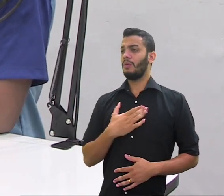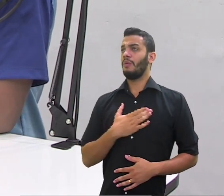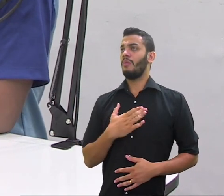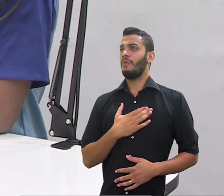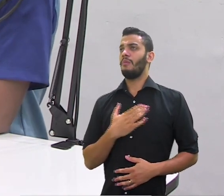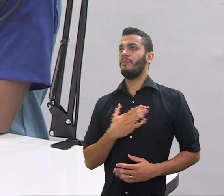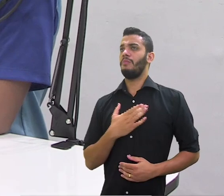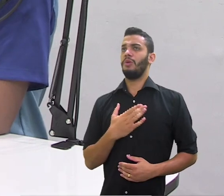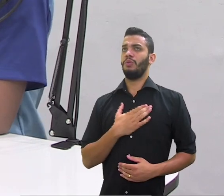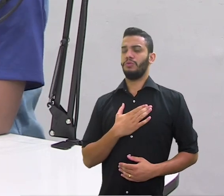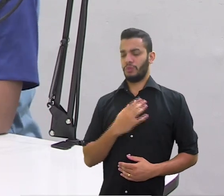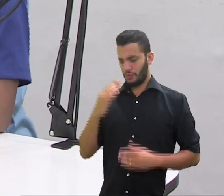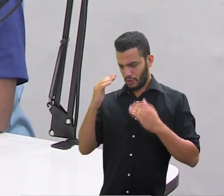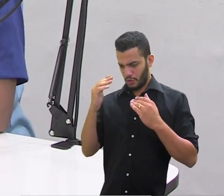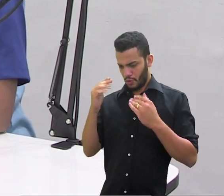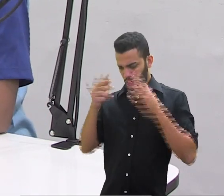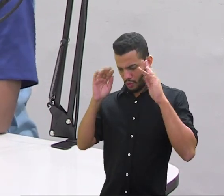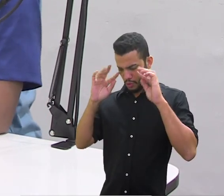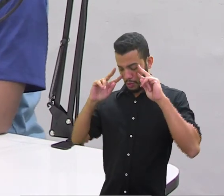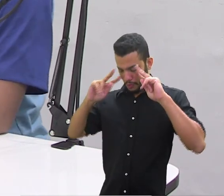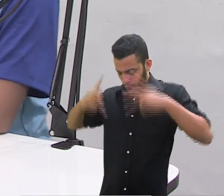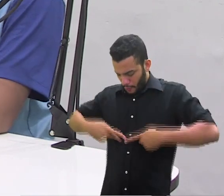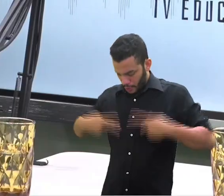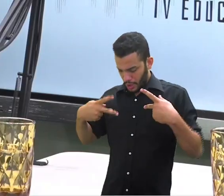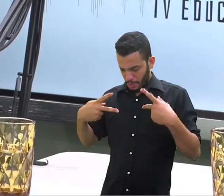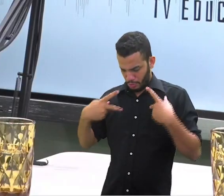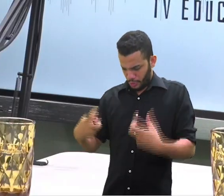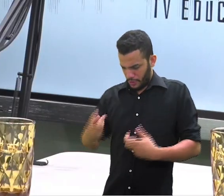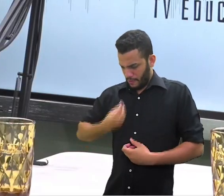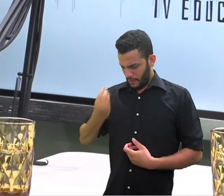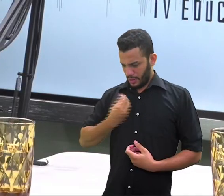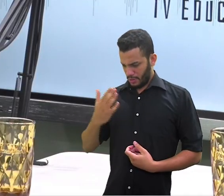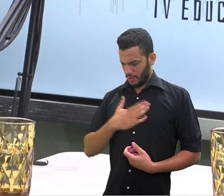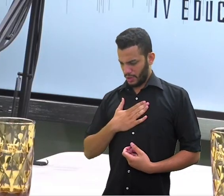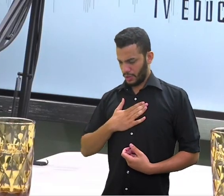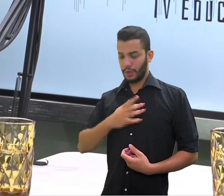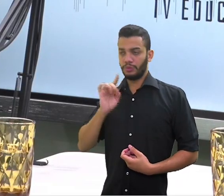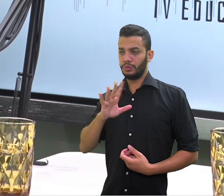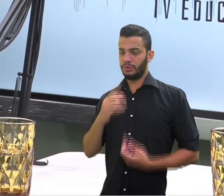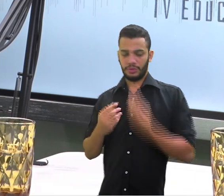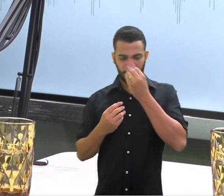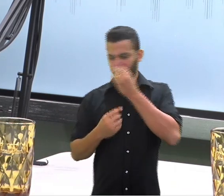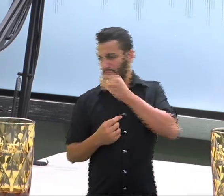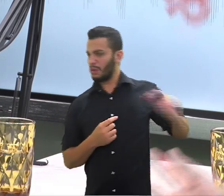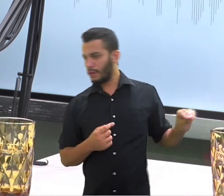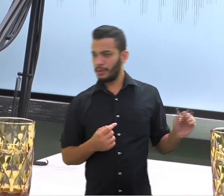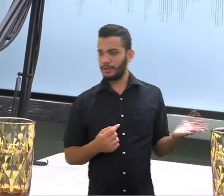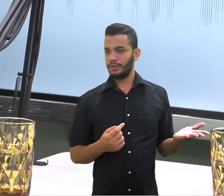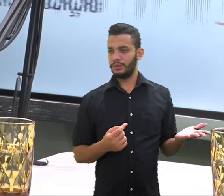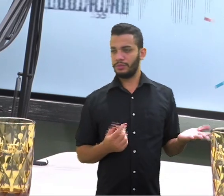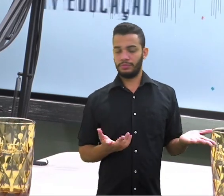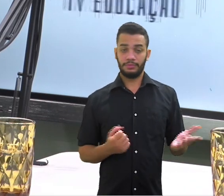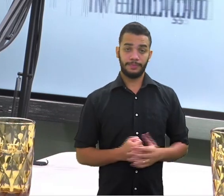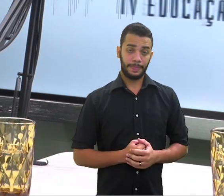esquecendo de olhar o outro lado da lei, que são os deveres, Cabo? Sim. Olha, ela olha, eu manipulo minha família e